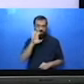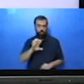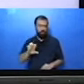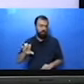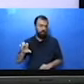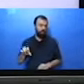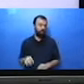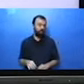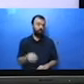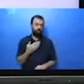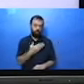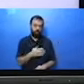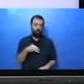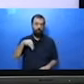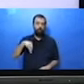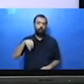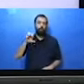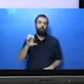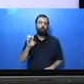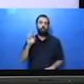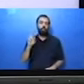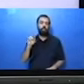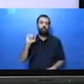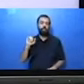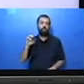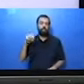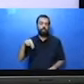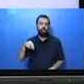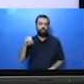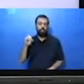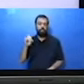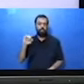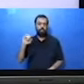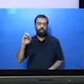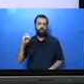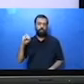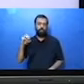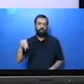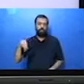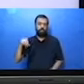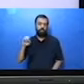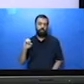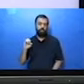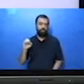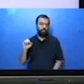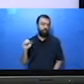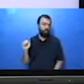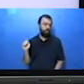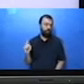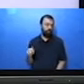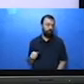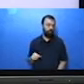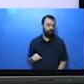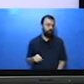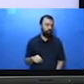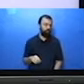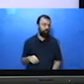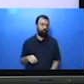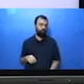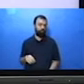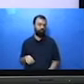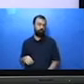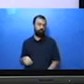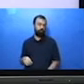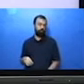Planalto Meridional compreende a região sul, oeste da região sudeste e extremo sul da